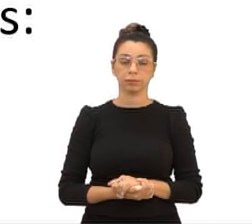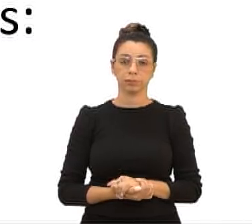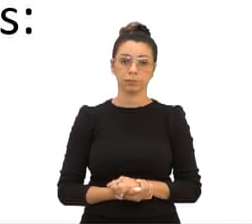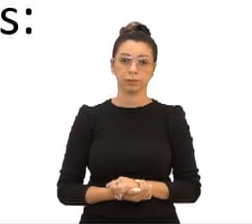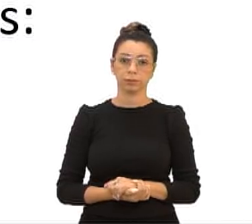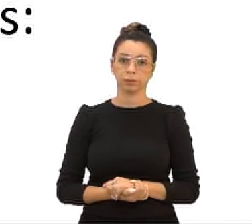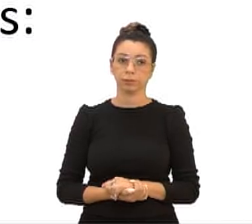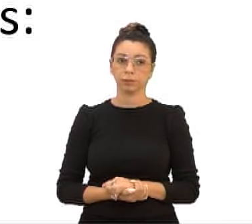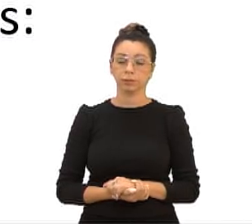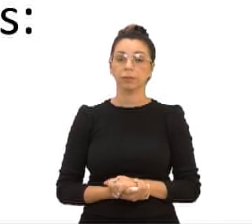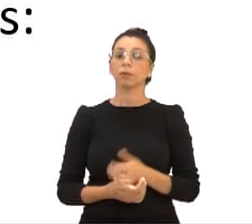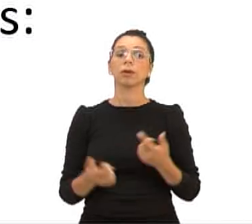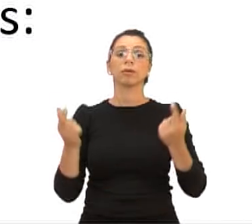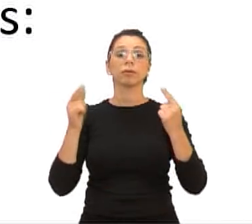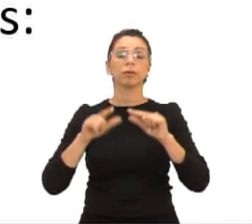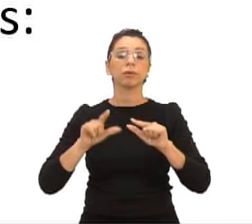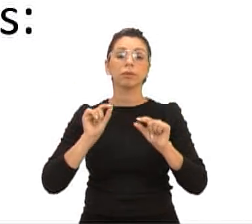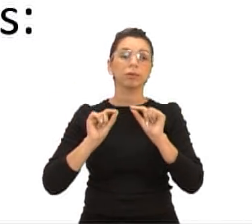Nós vamos